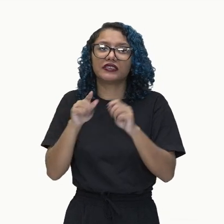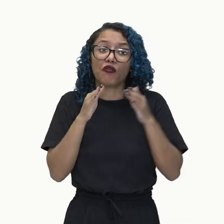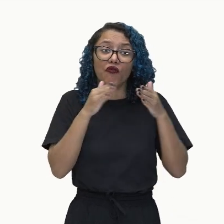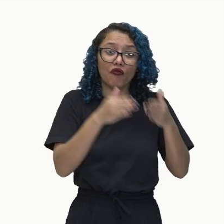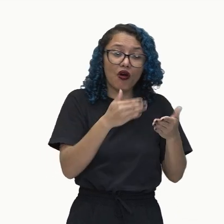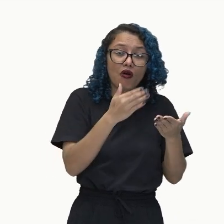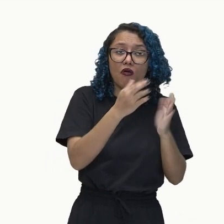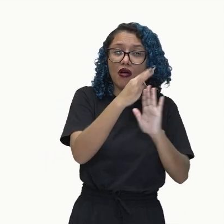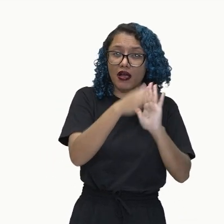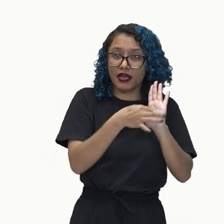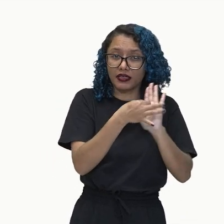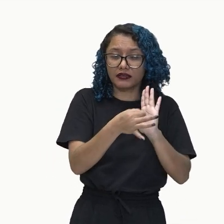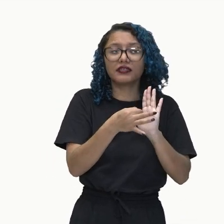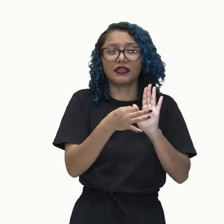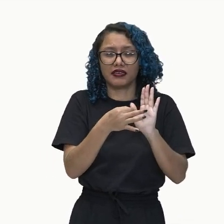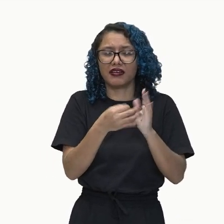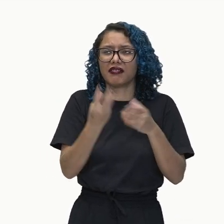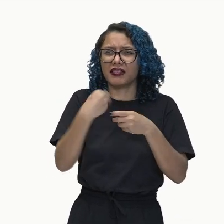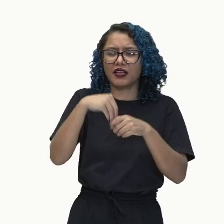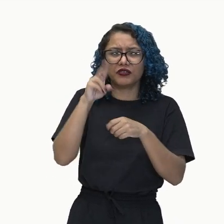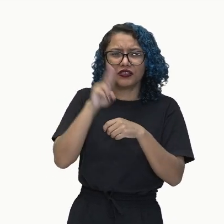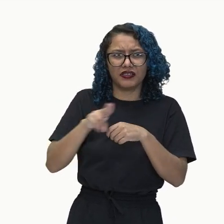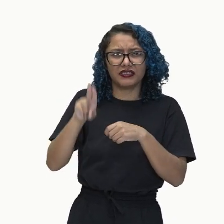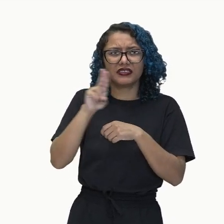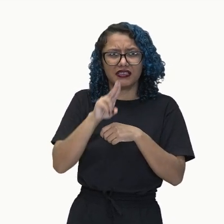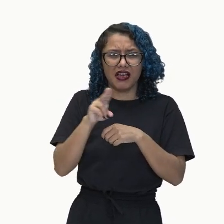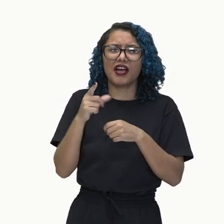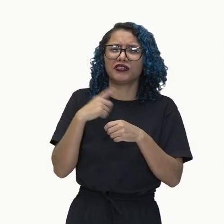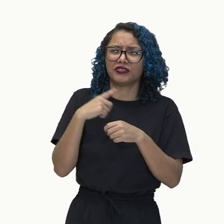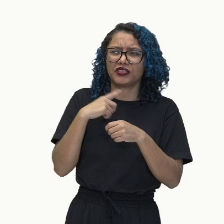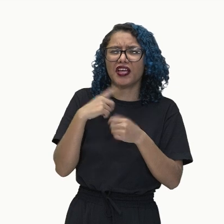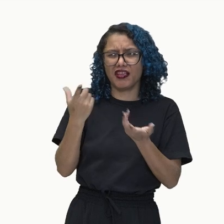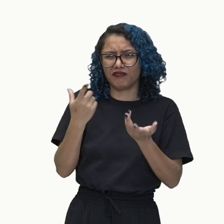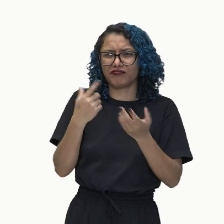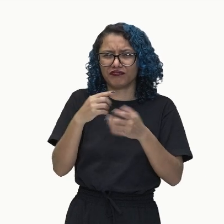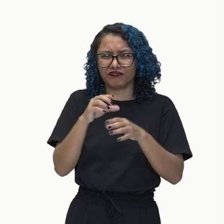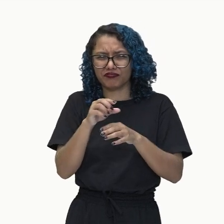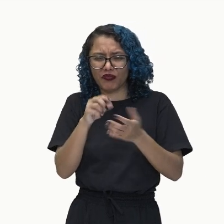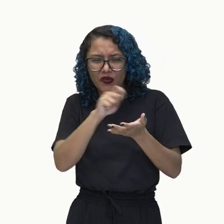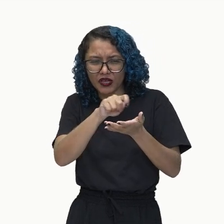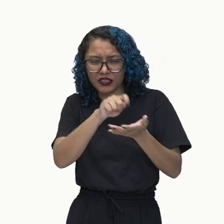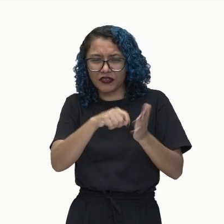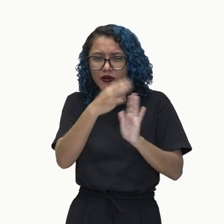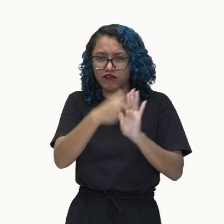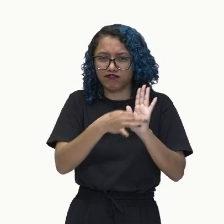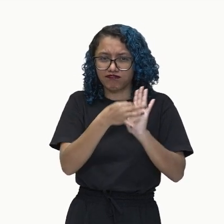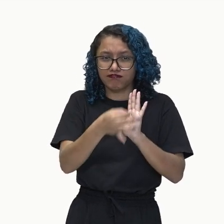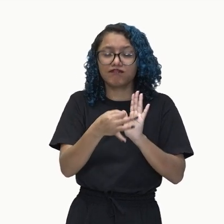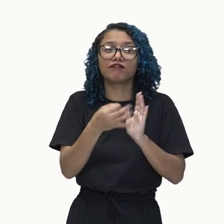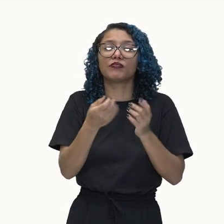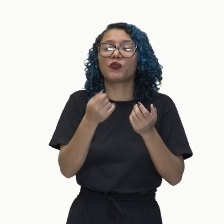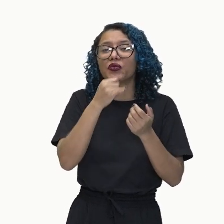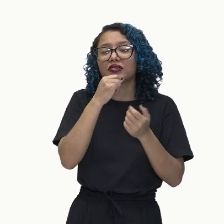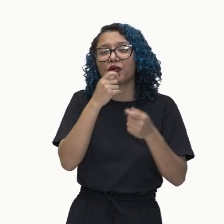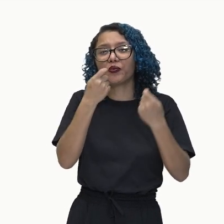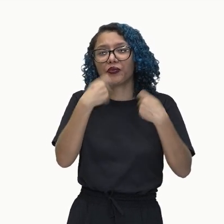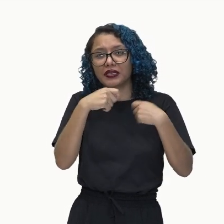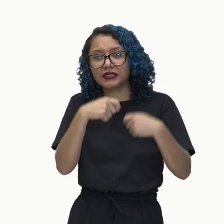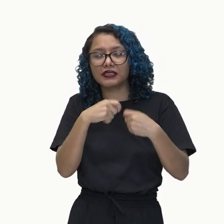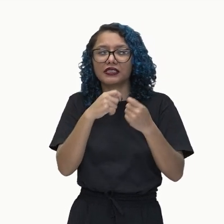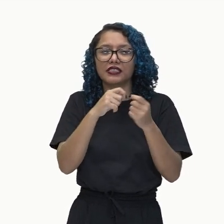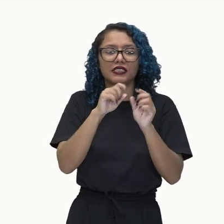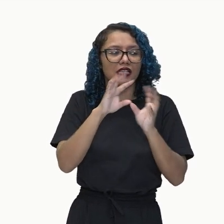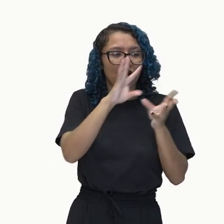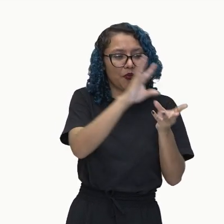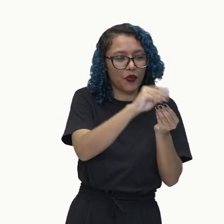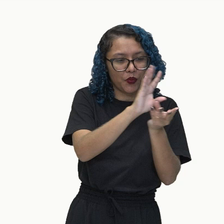que em universidade você precise resenhar texto, você vai voltar para aquilo e você vai precisar fazer uma concisão daqueles elementos que você